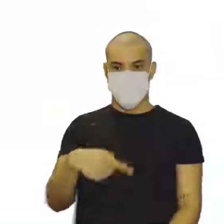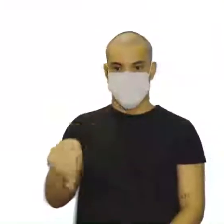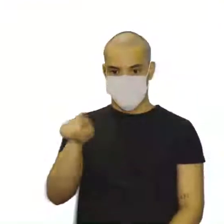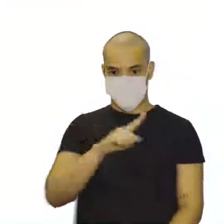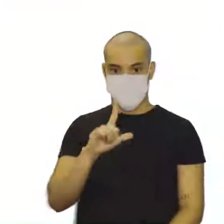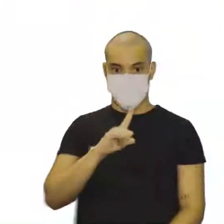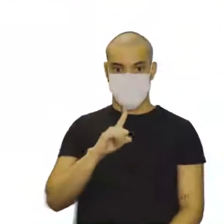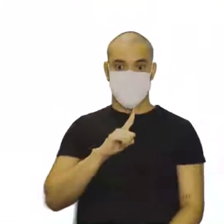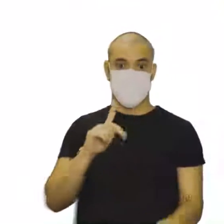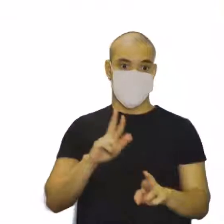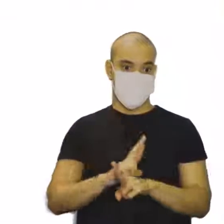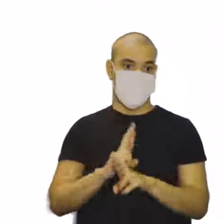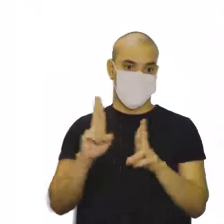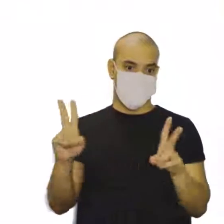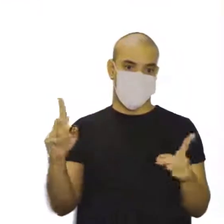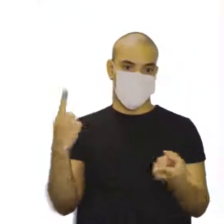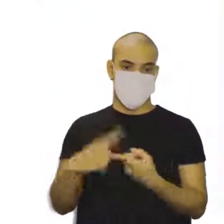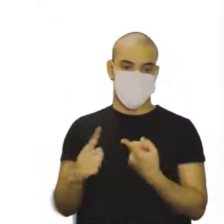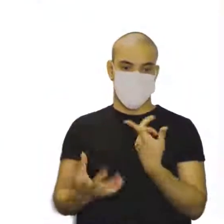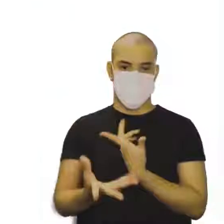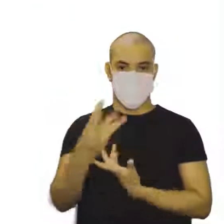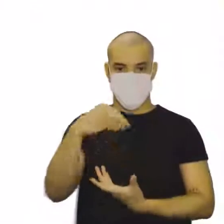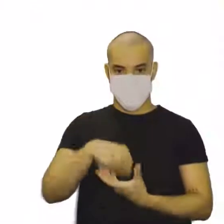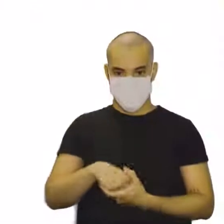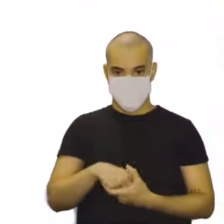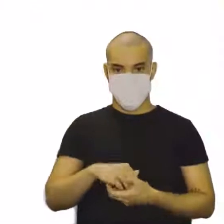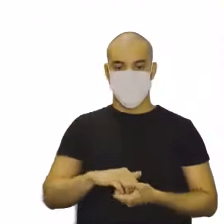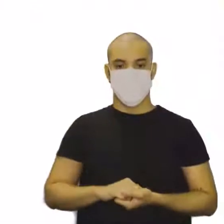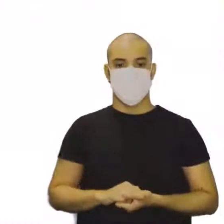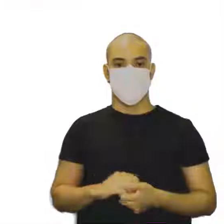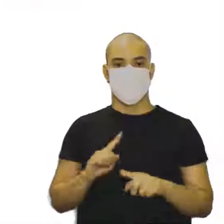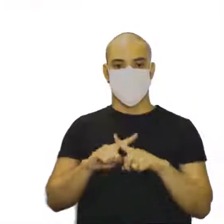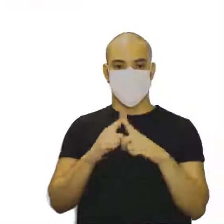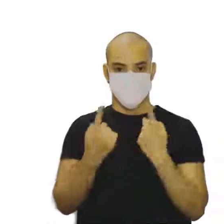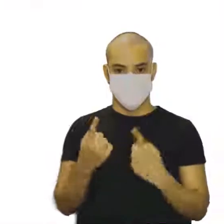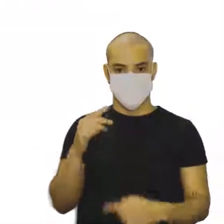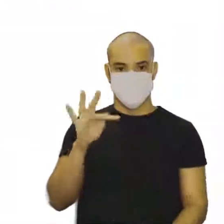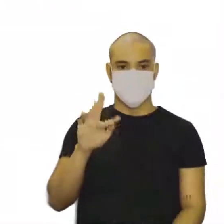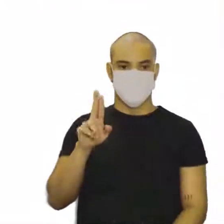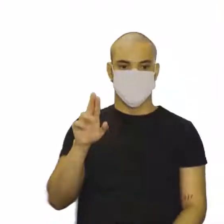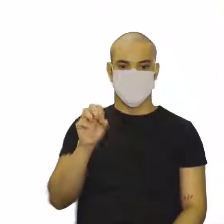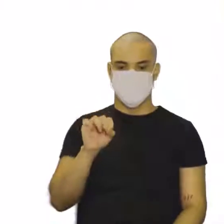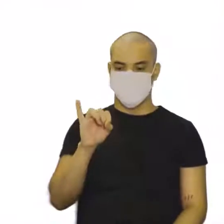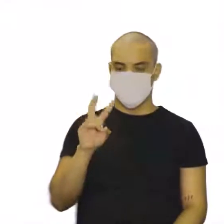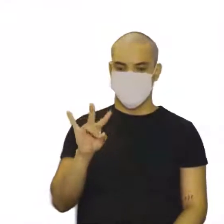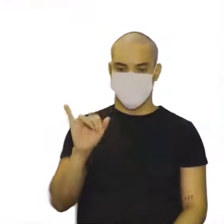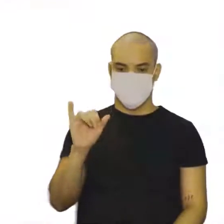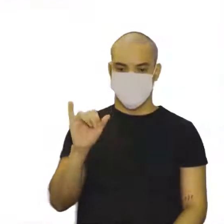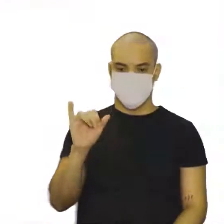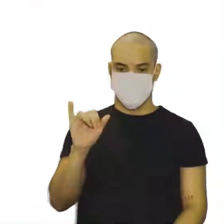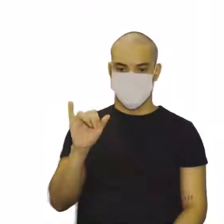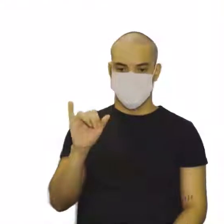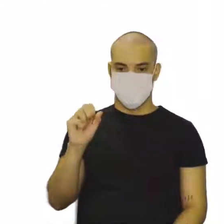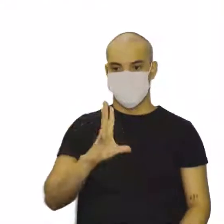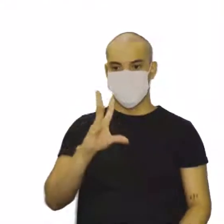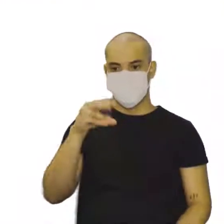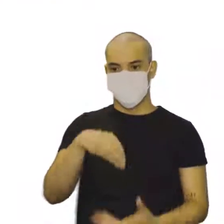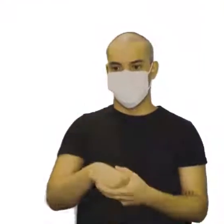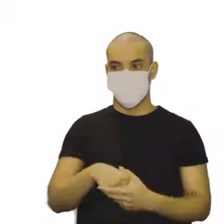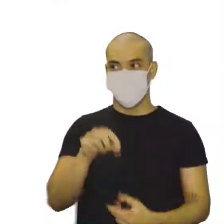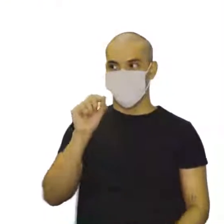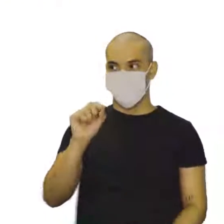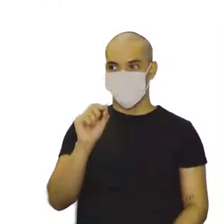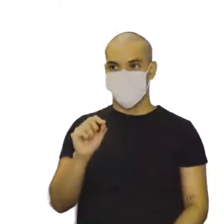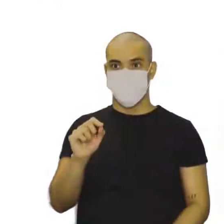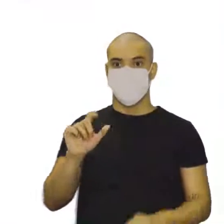dos fusíveis nessa parte, tá bom? Mas os fusíveis, o que aconteceu? Ele vai detectar ali, né, lá no